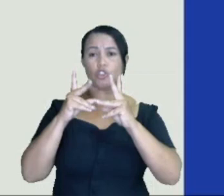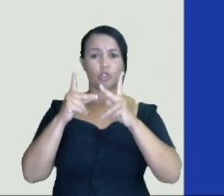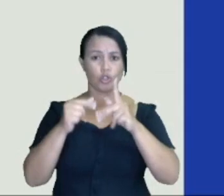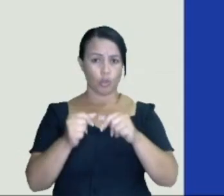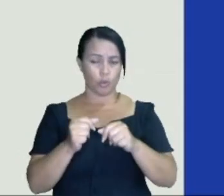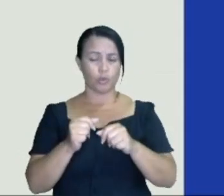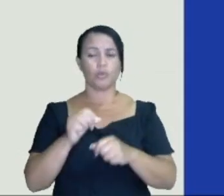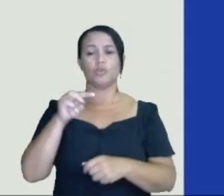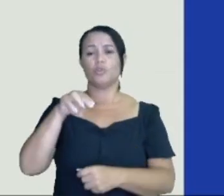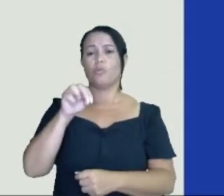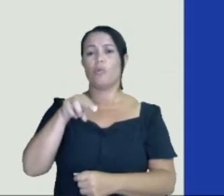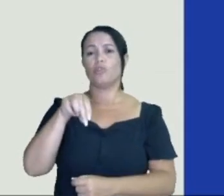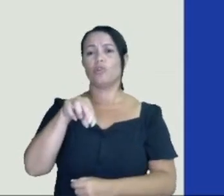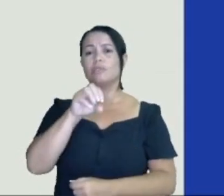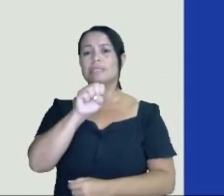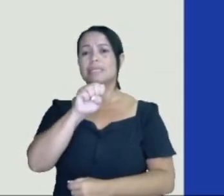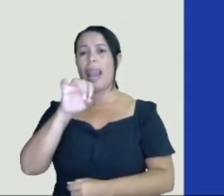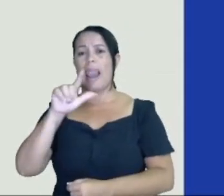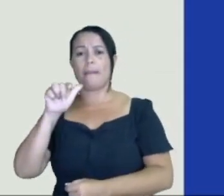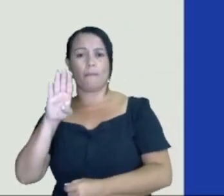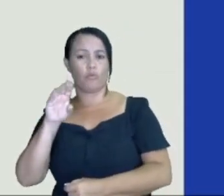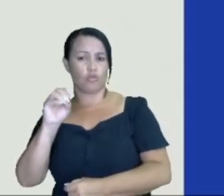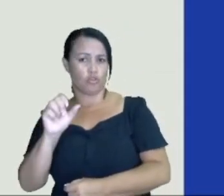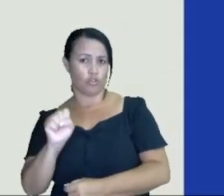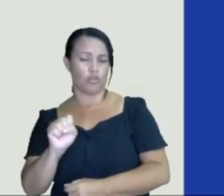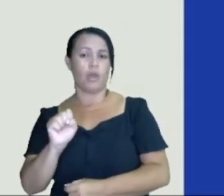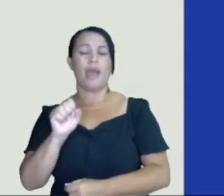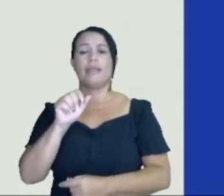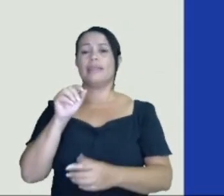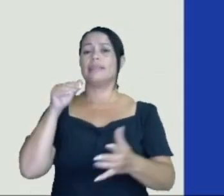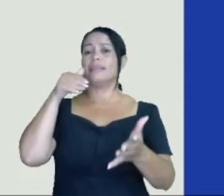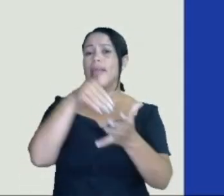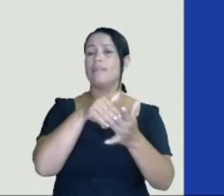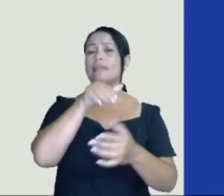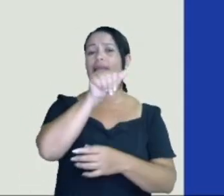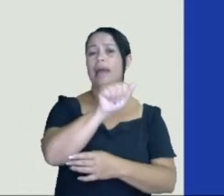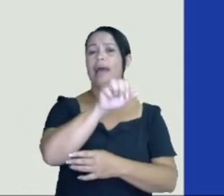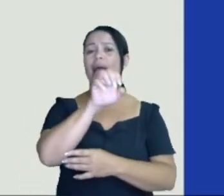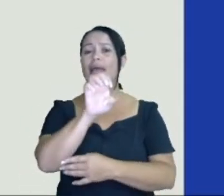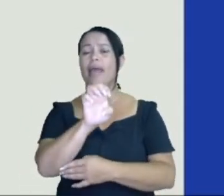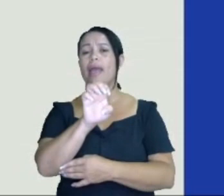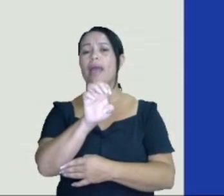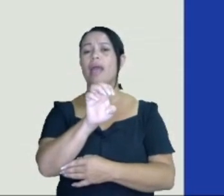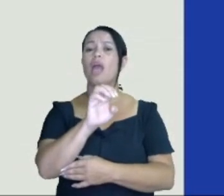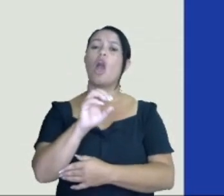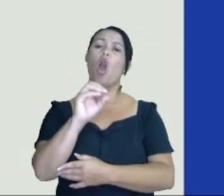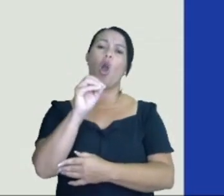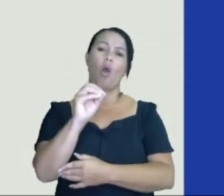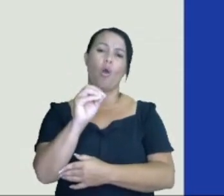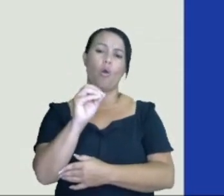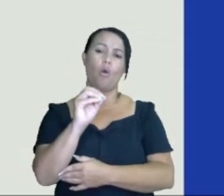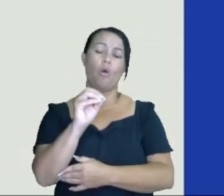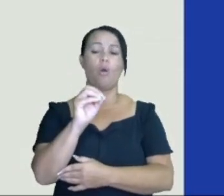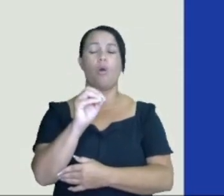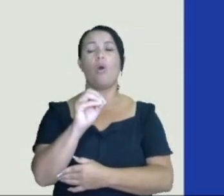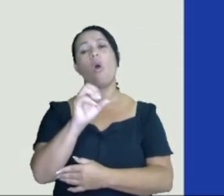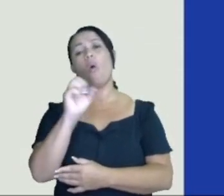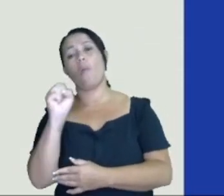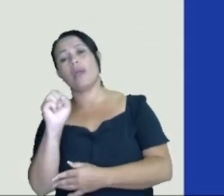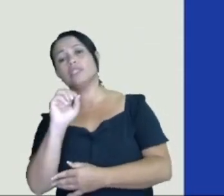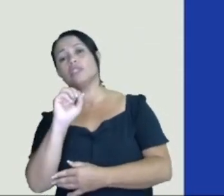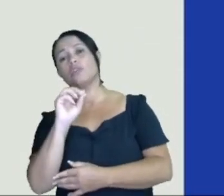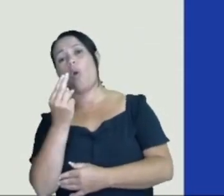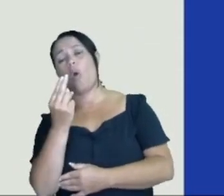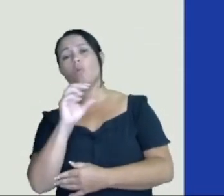os monossílabos tônicos terminados em A, E, O, acompanhados ou não de S no final,